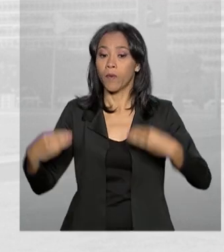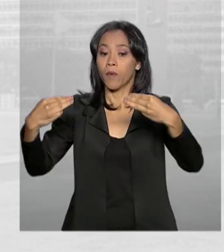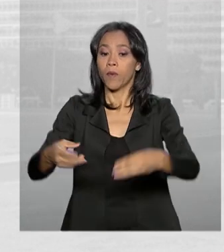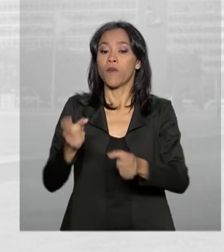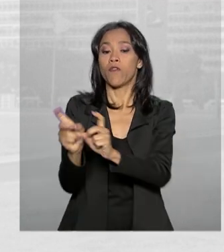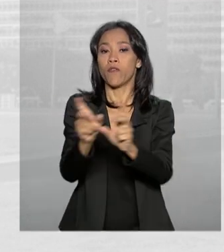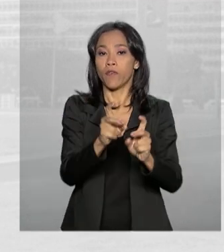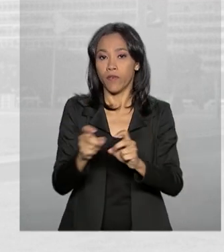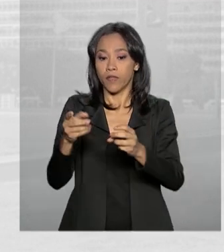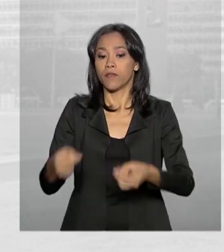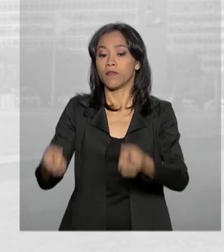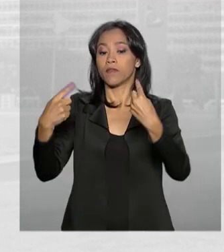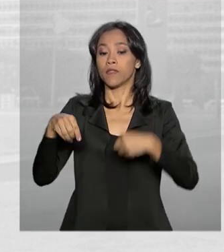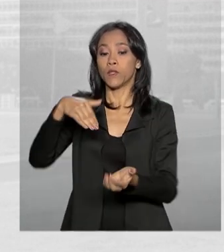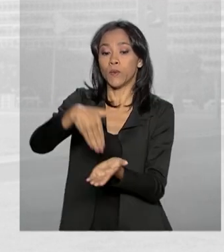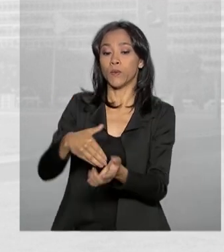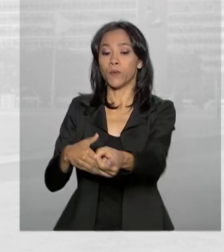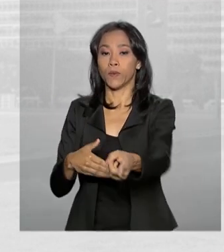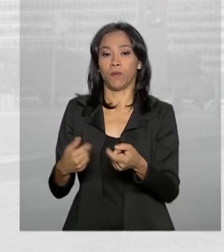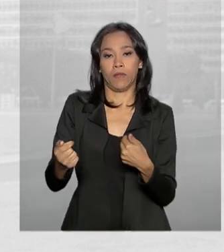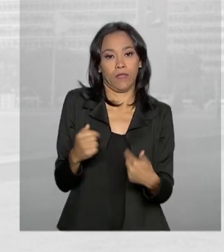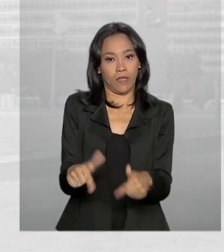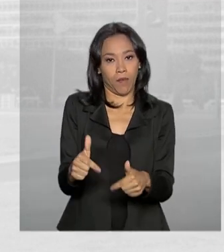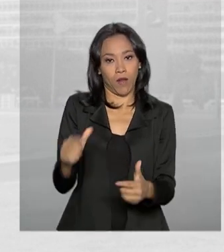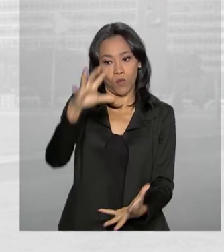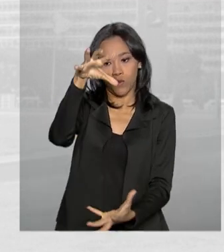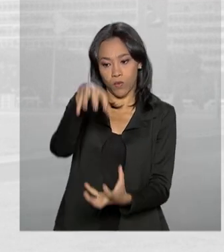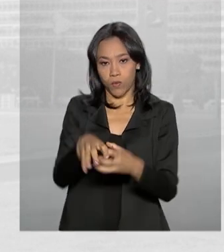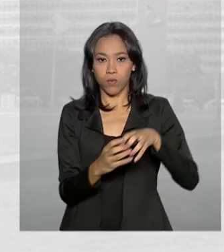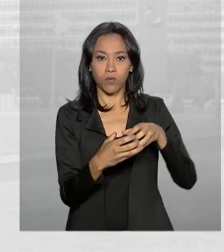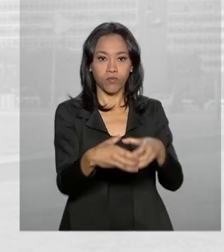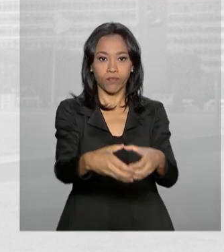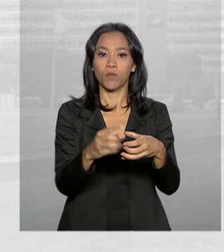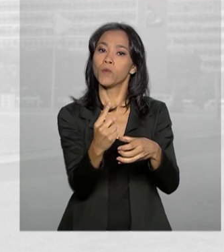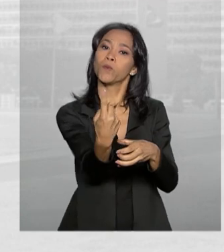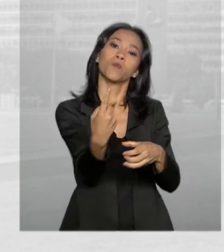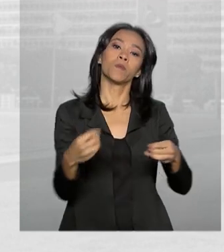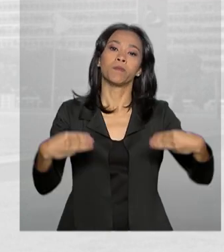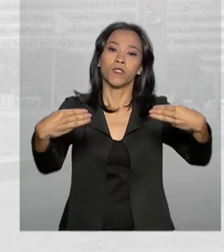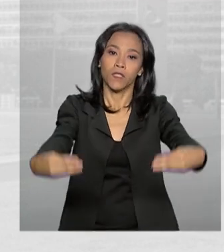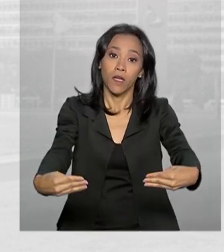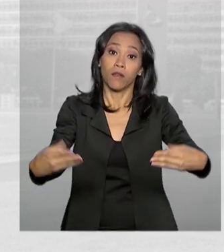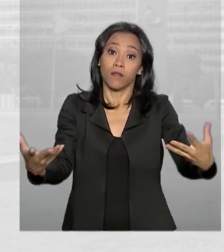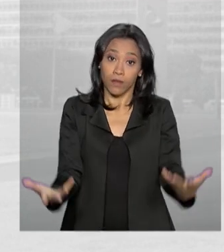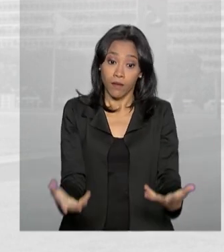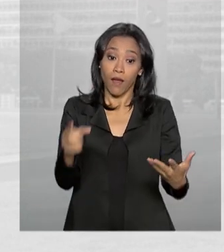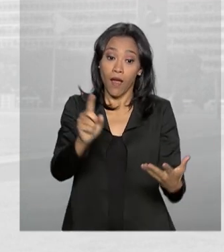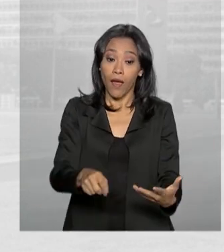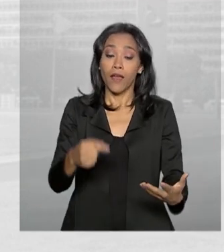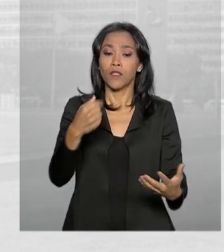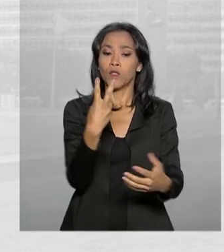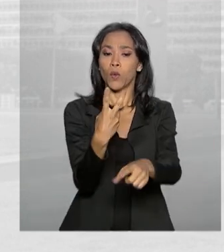Serviços e Trabalho passaram a formar um único ministério. Com a fusão, 2